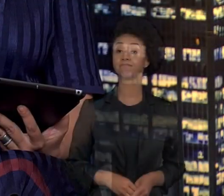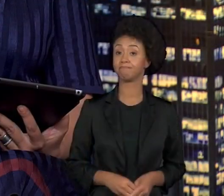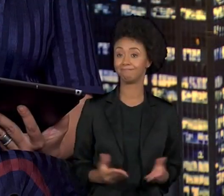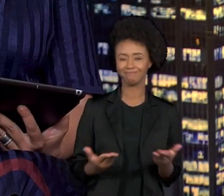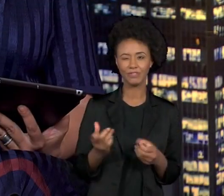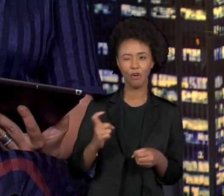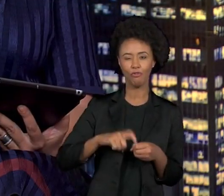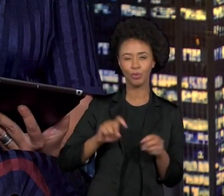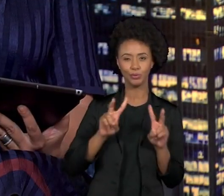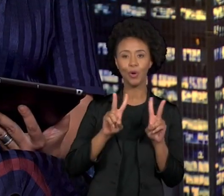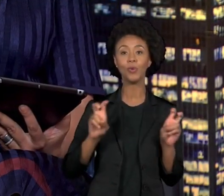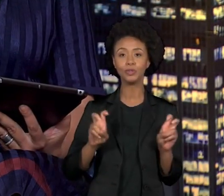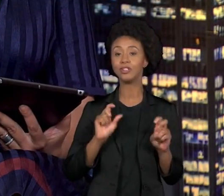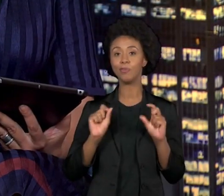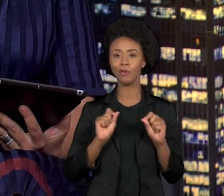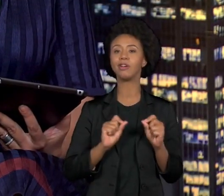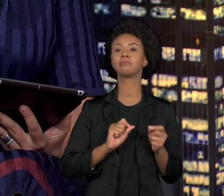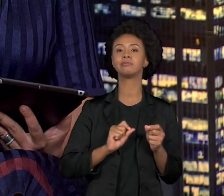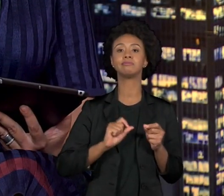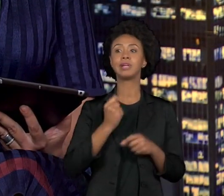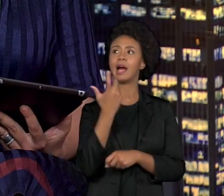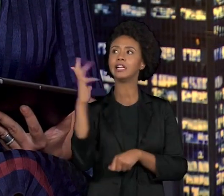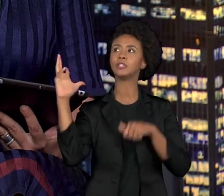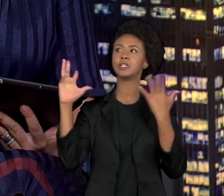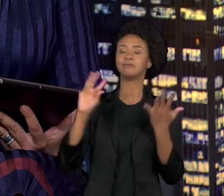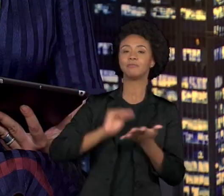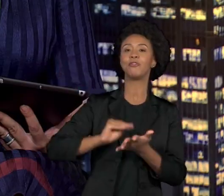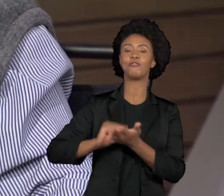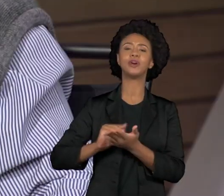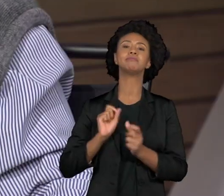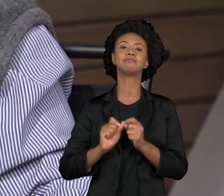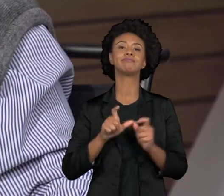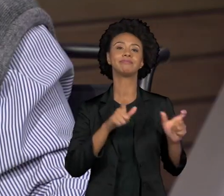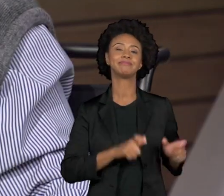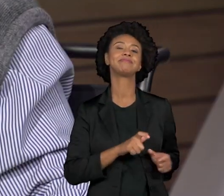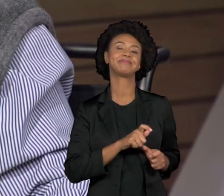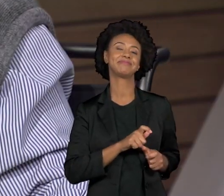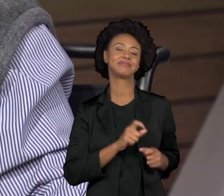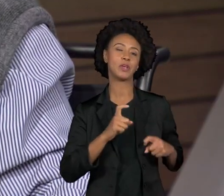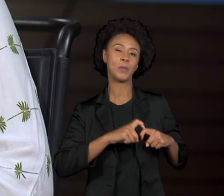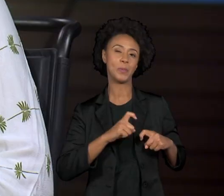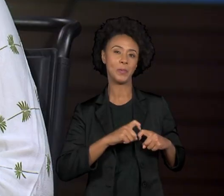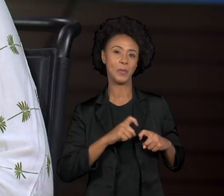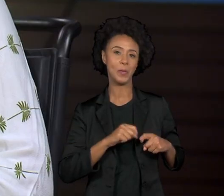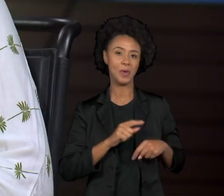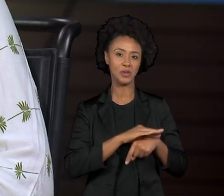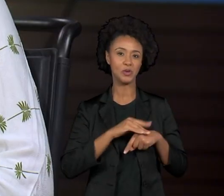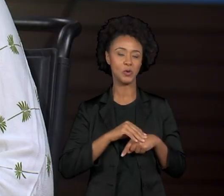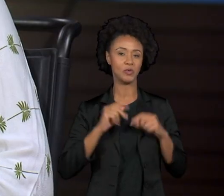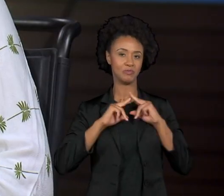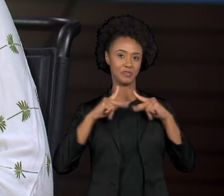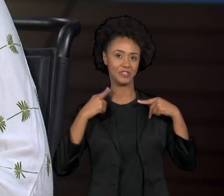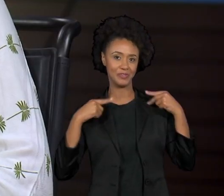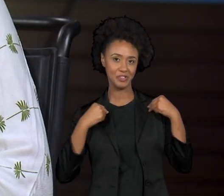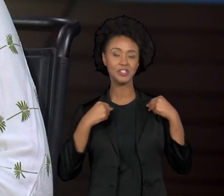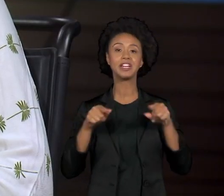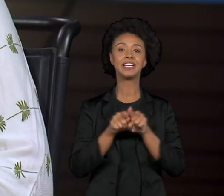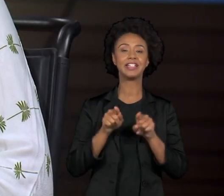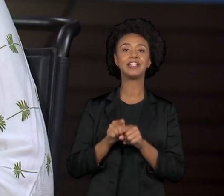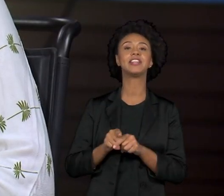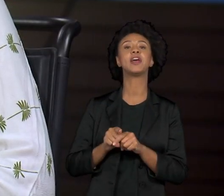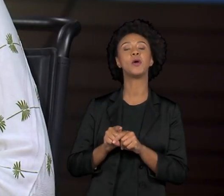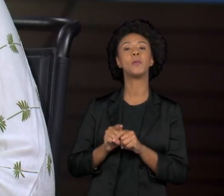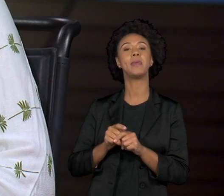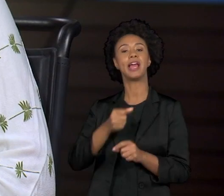Voltamos a conversar sobre a falta que a natureza nos faz com o médico patologista Paulo Saldiva e com a jornalista e publicitária Dulce Moraes, mestre em